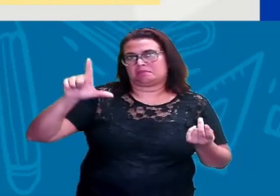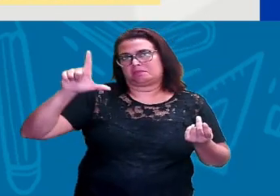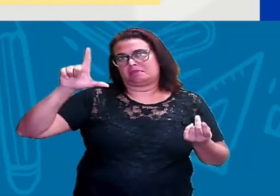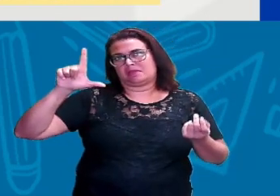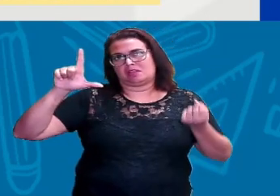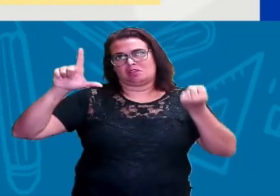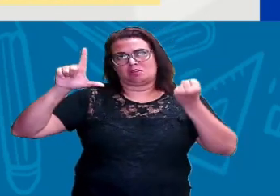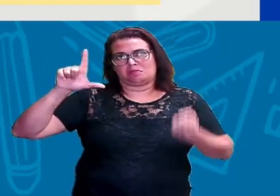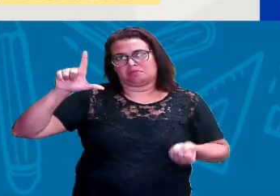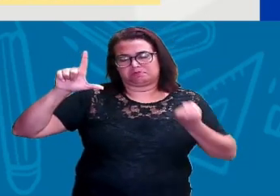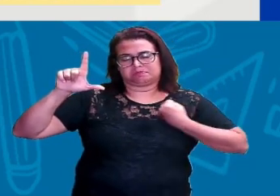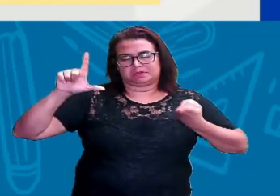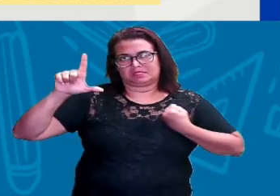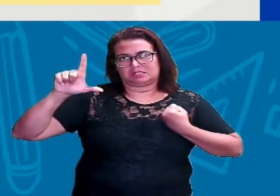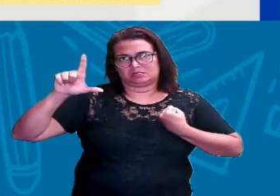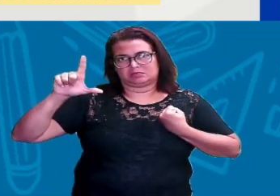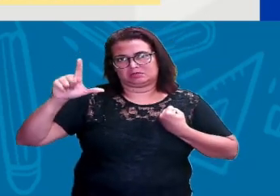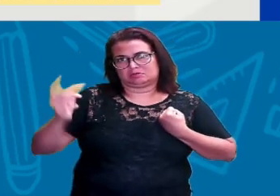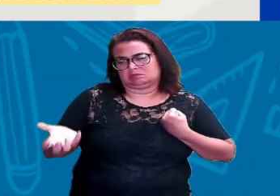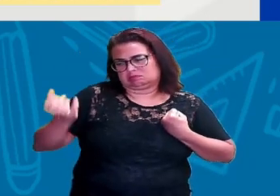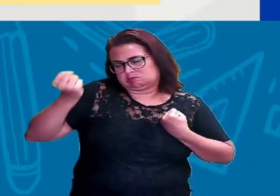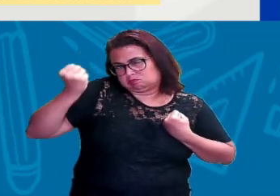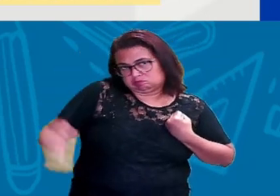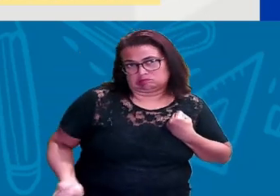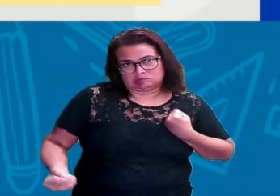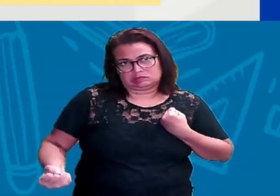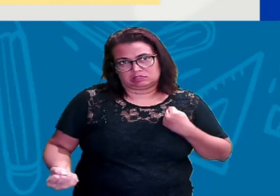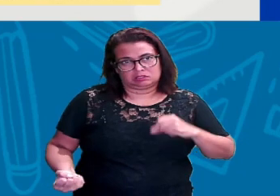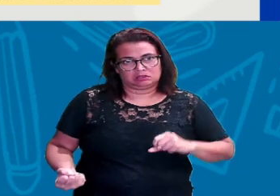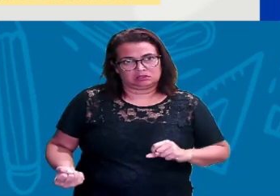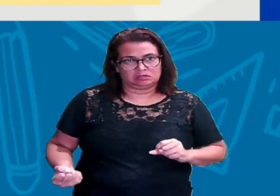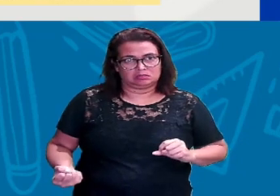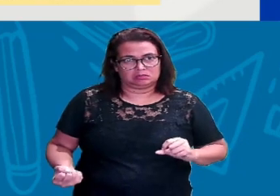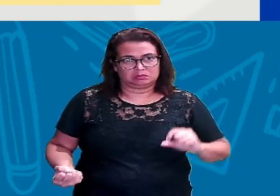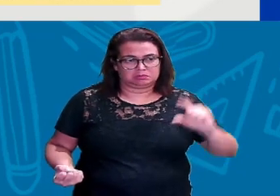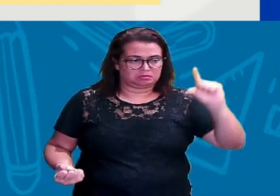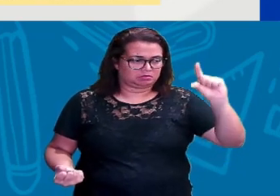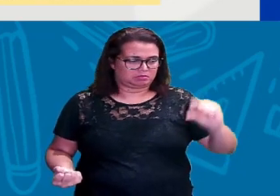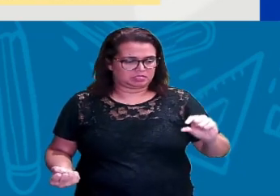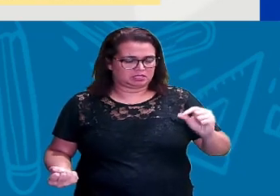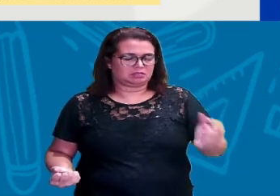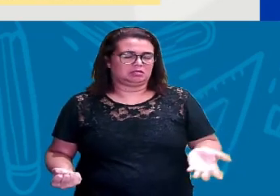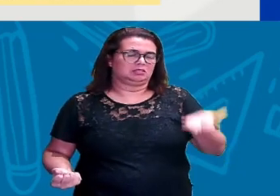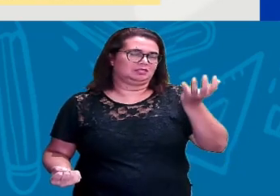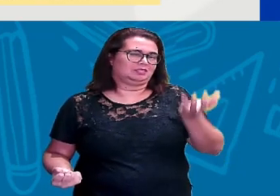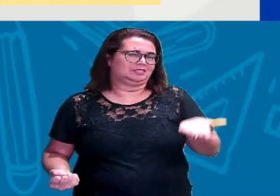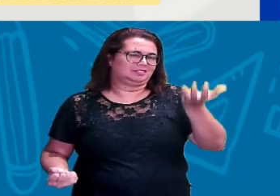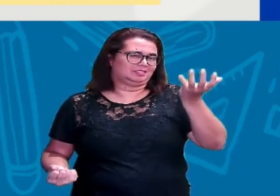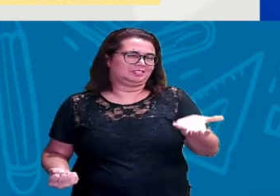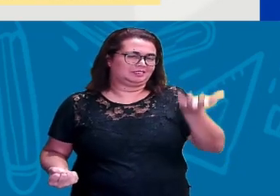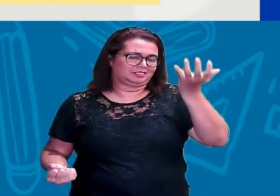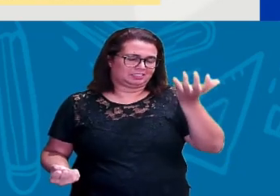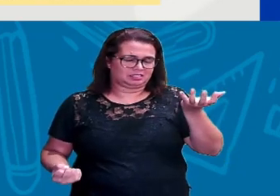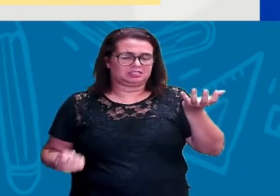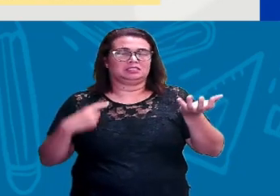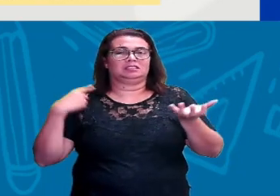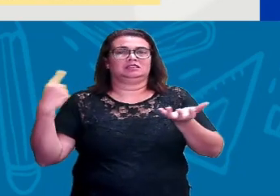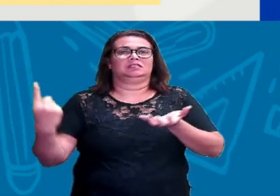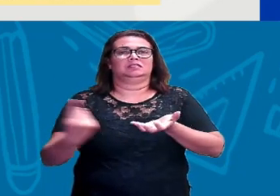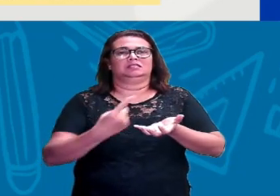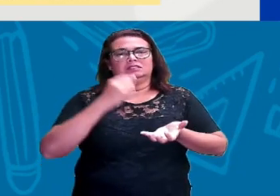pesado. Quanto menor o peso, mais leve. Então, tem toda essa relação que é importante que a gente